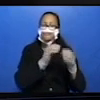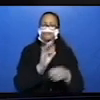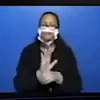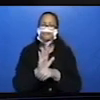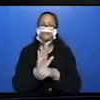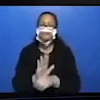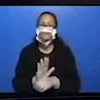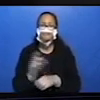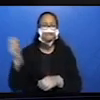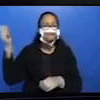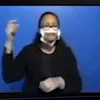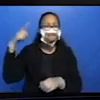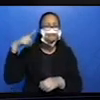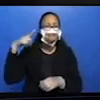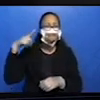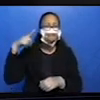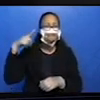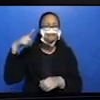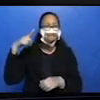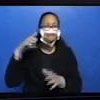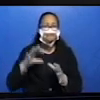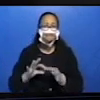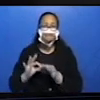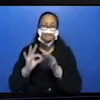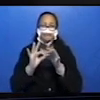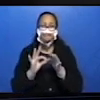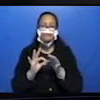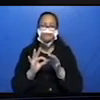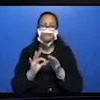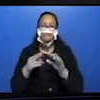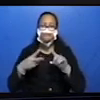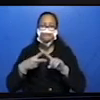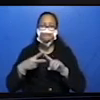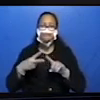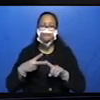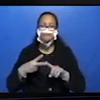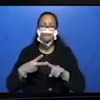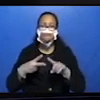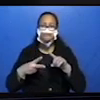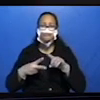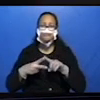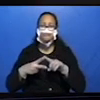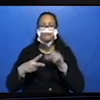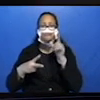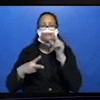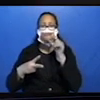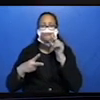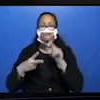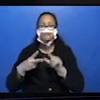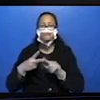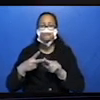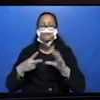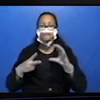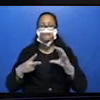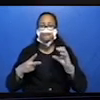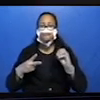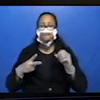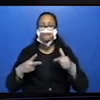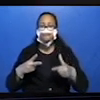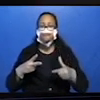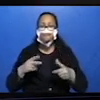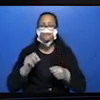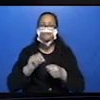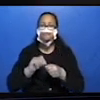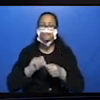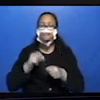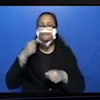solar, ela une dois elementos da atmosfera, a água e o gás carbônico, e produz a